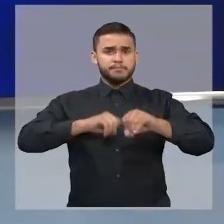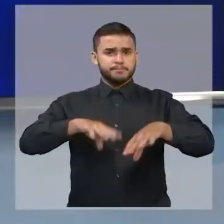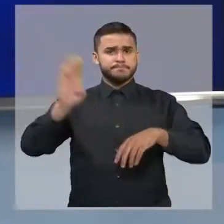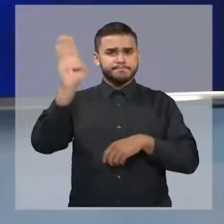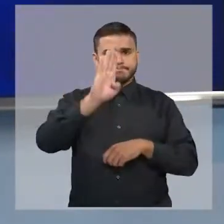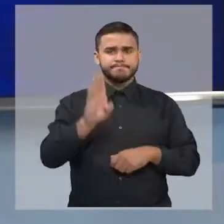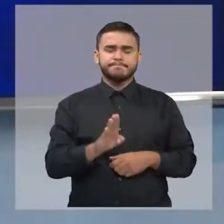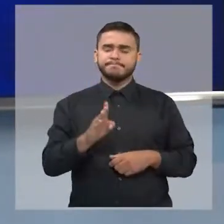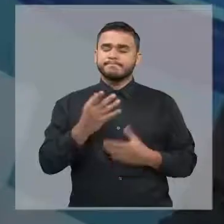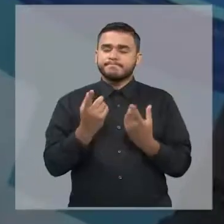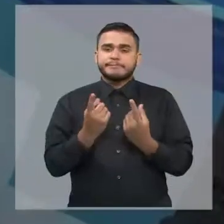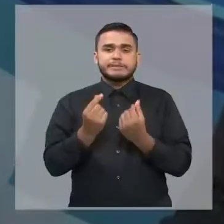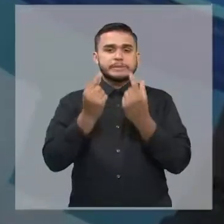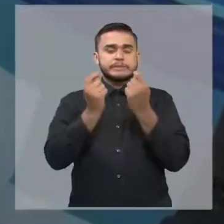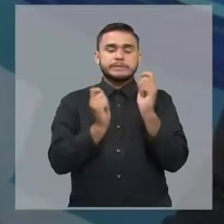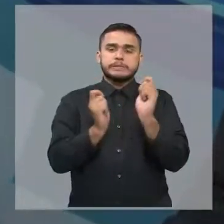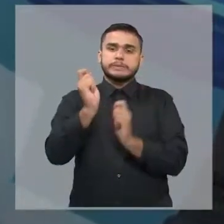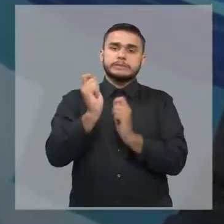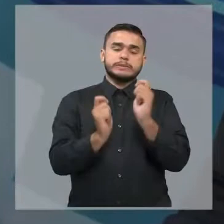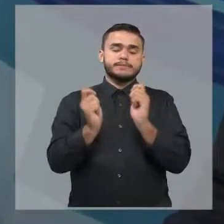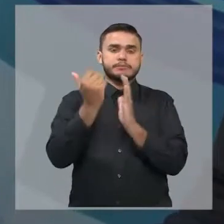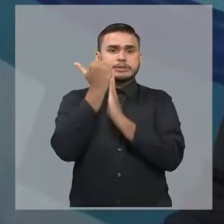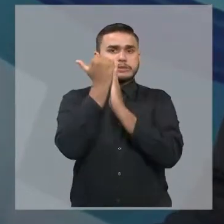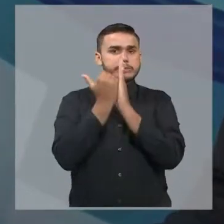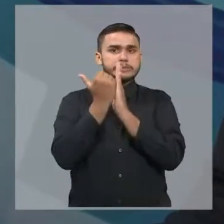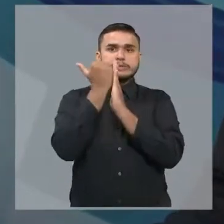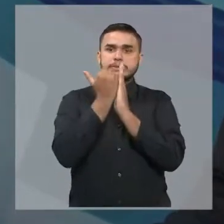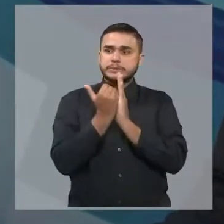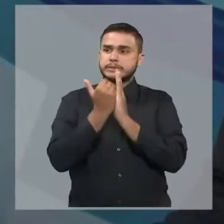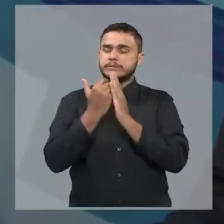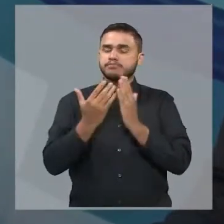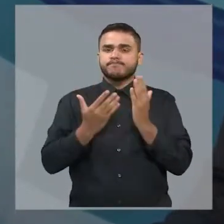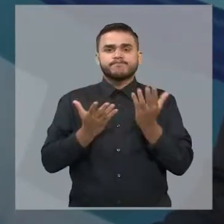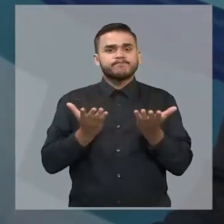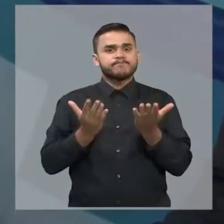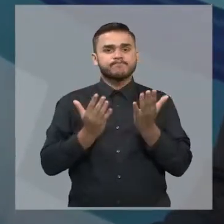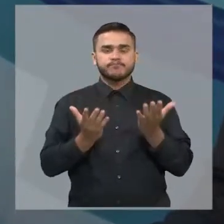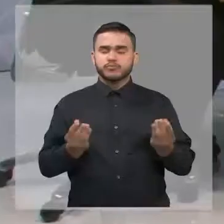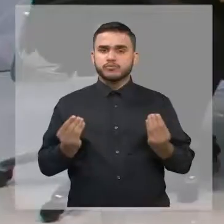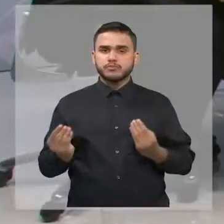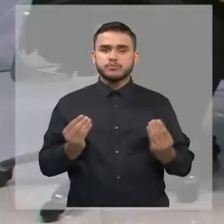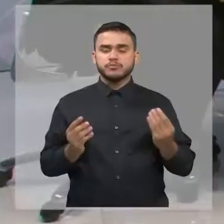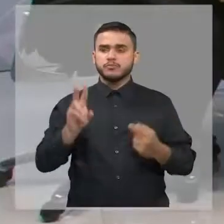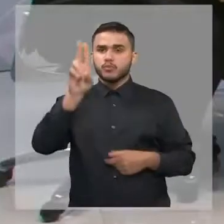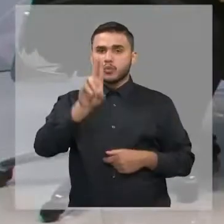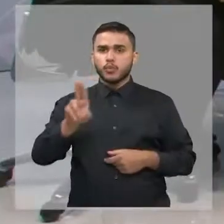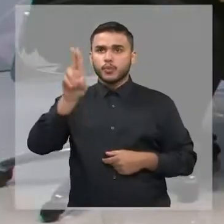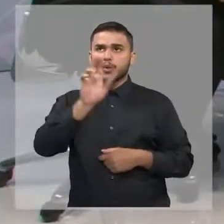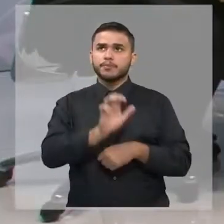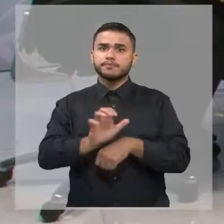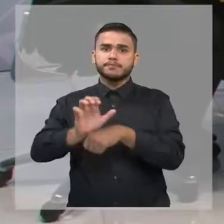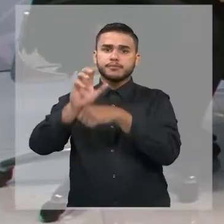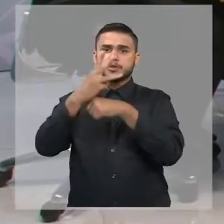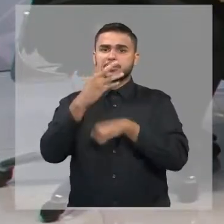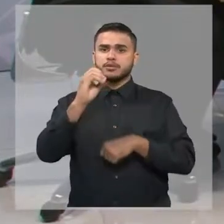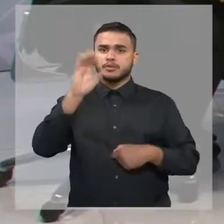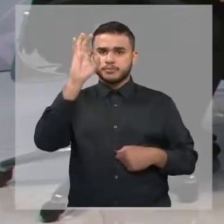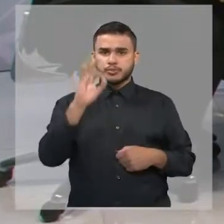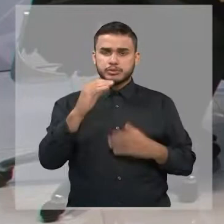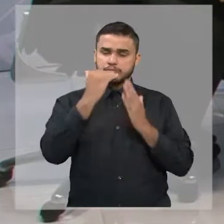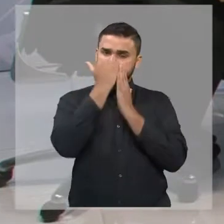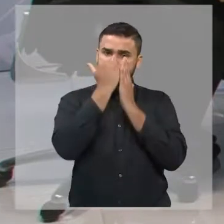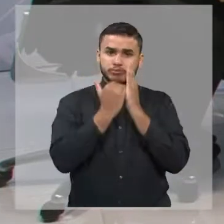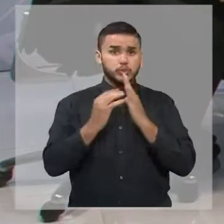esses cortes que ela vem sofrendo nesse instante. Primeiro foram os cortes nos orçamentos das universidades em 30% linear